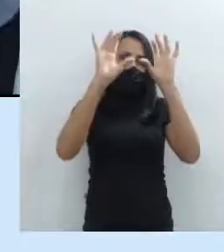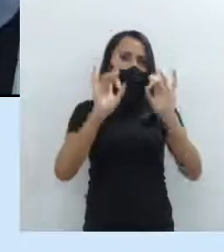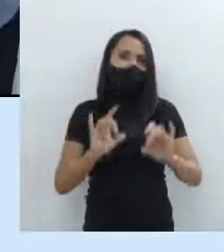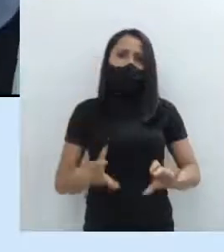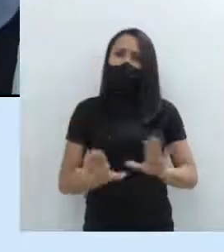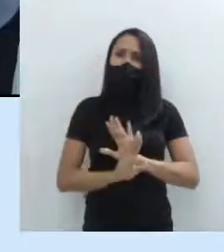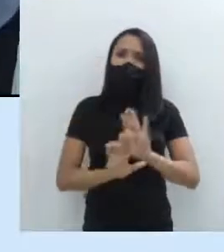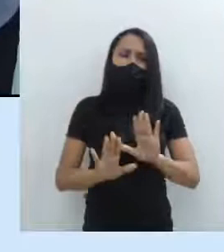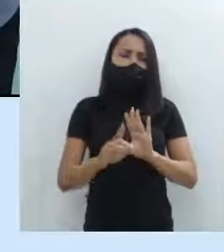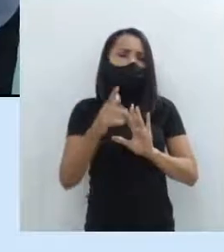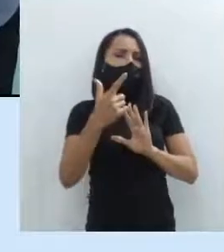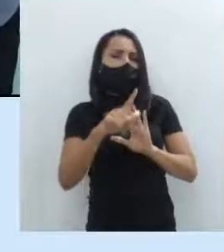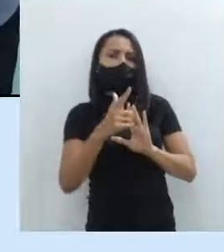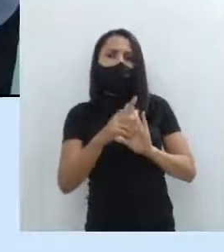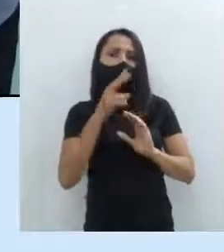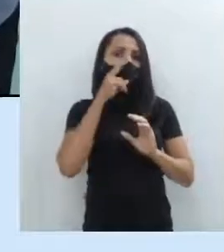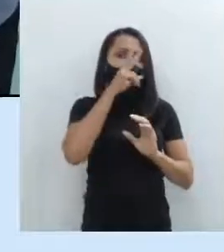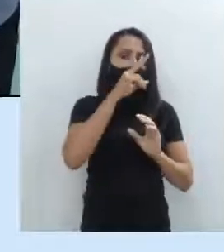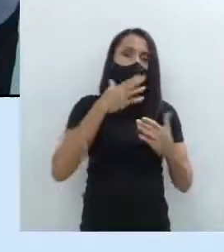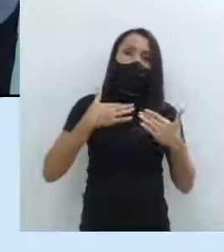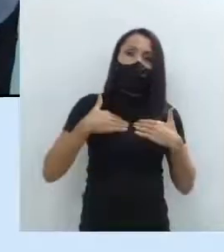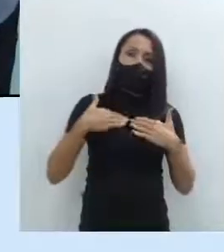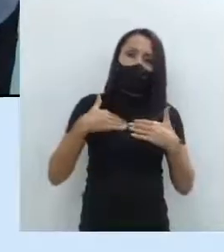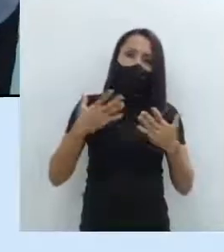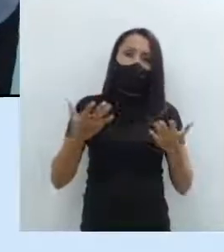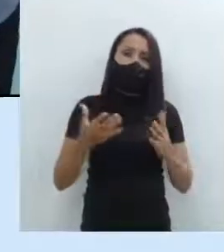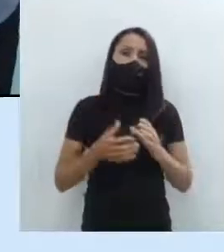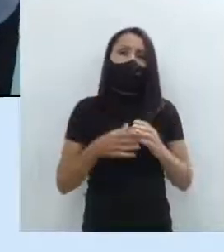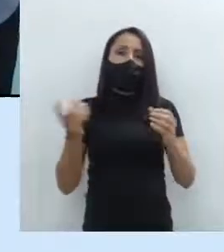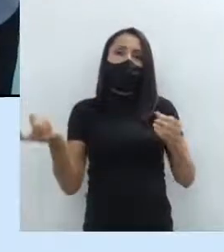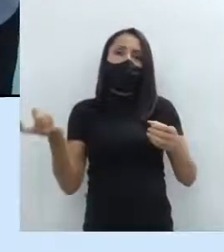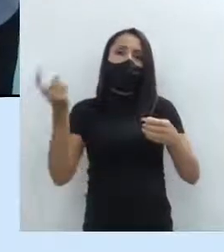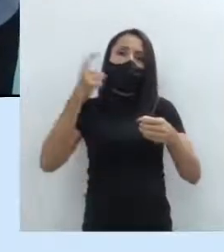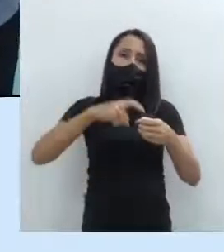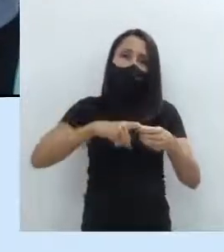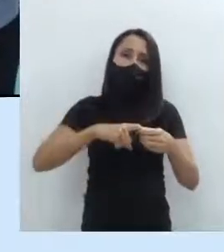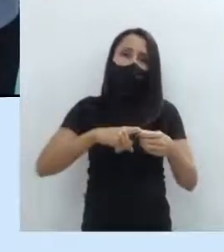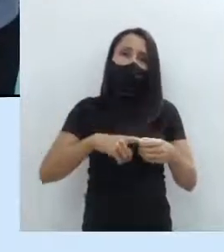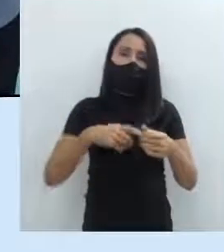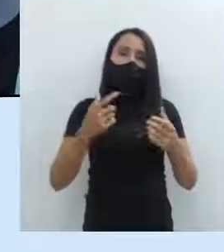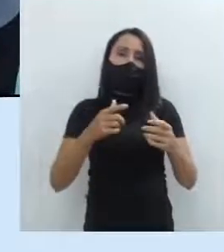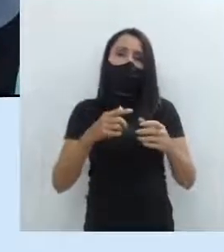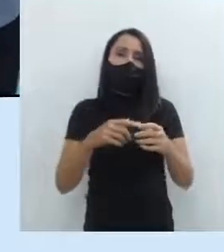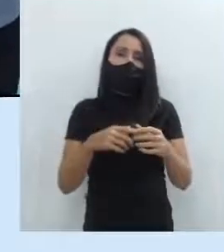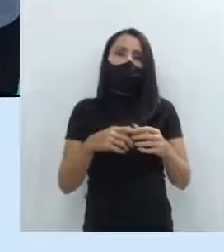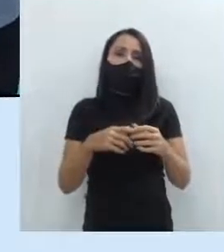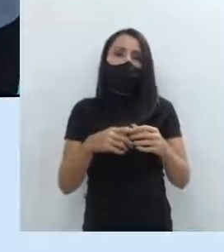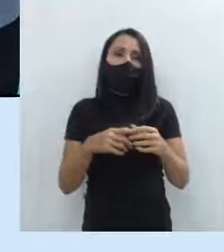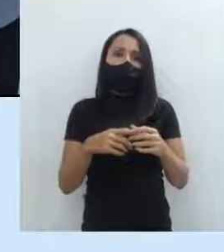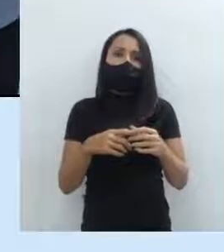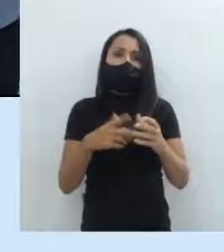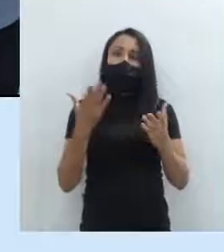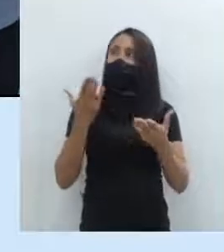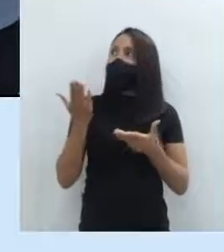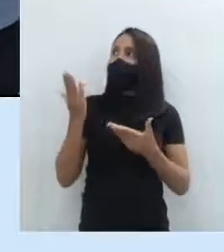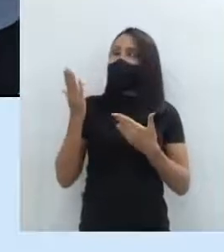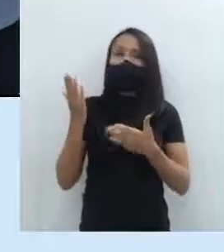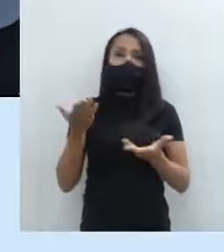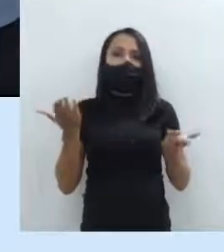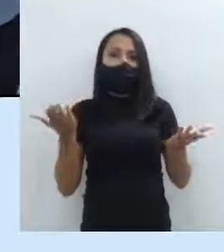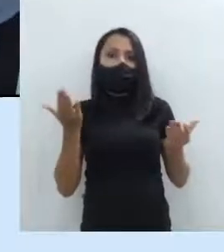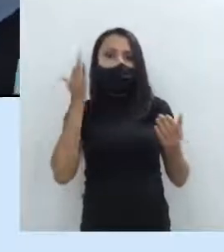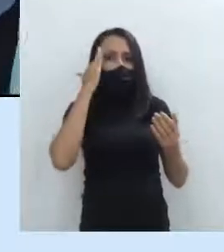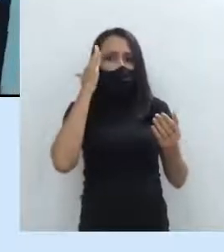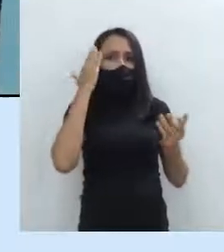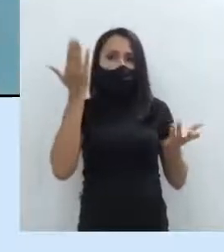não tenho... Ora, calma. Vamos voltar. Eu vou voltar mais um slide para que você possa entender em relação